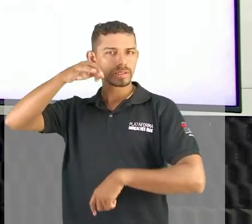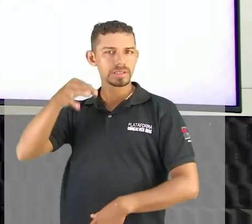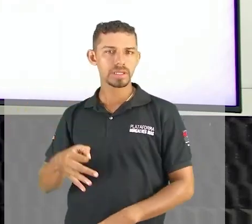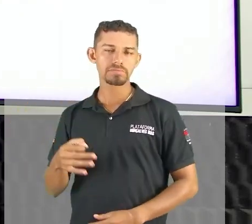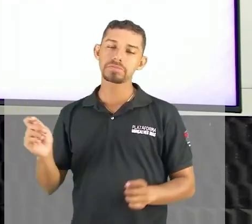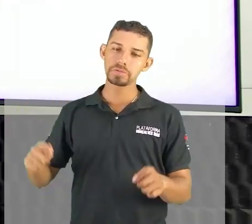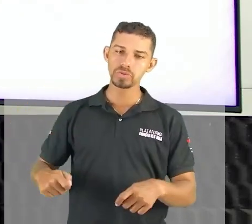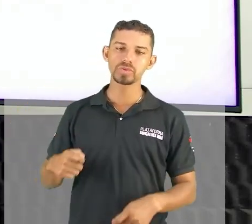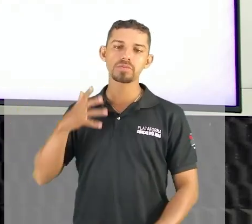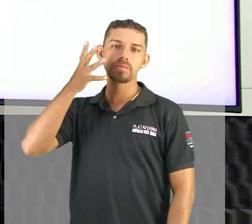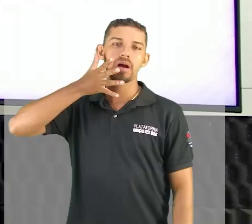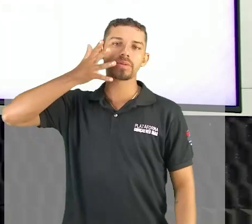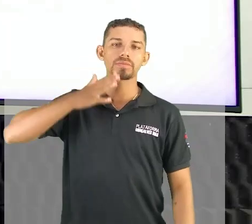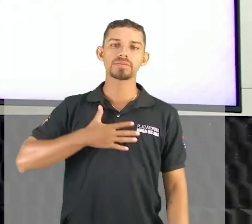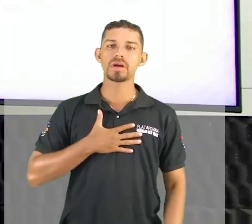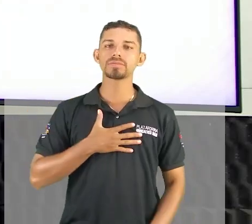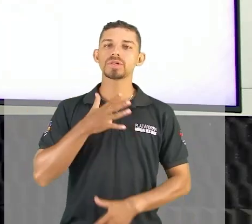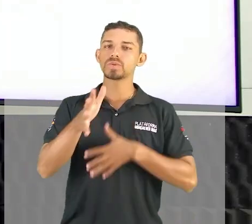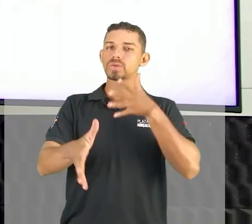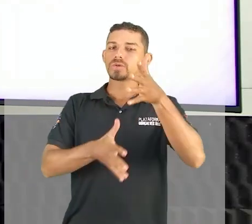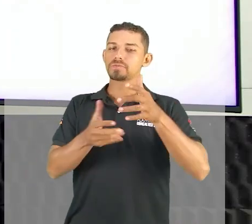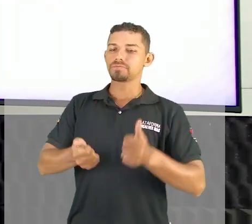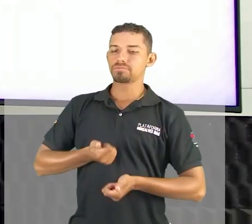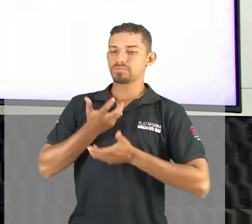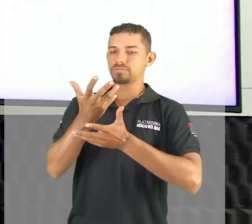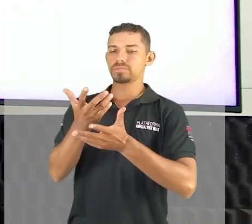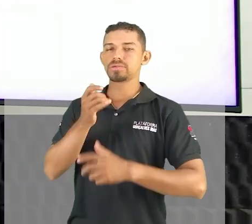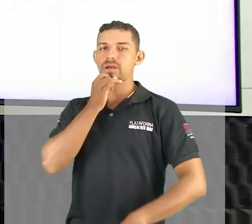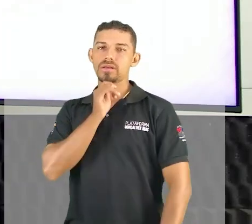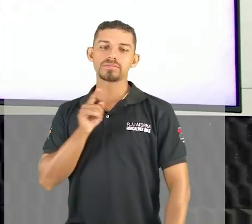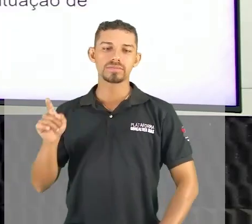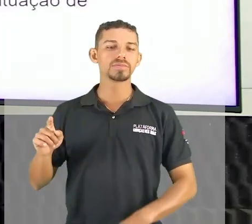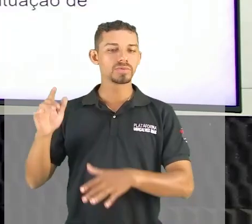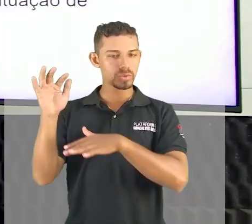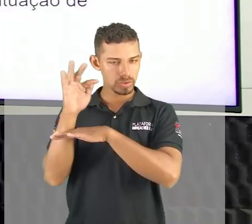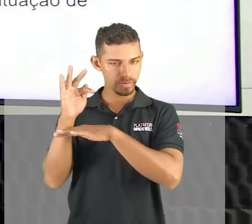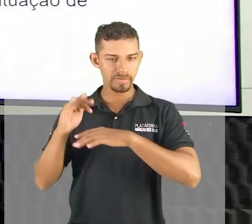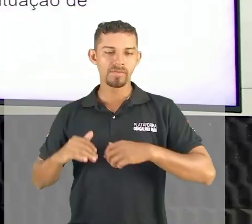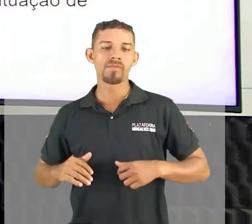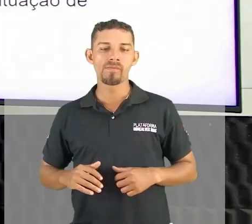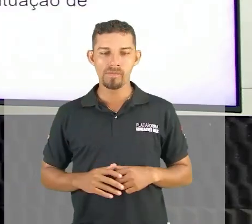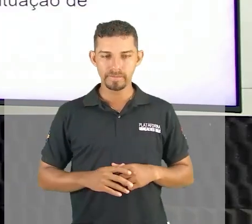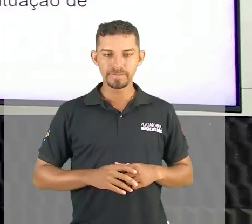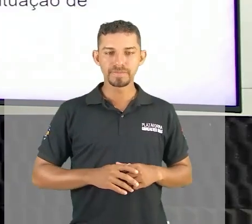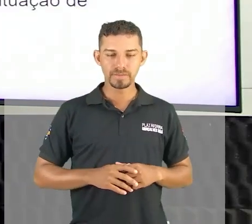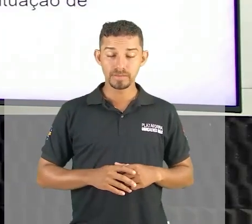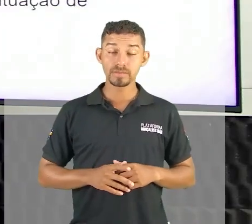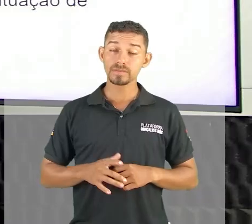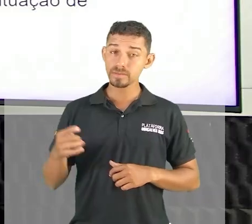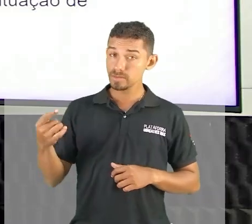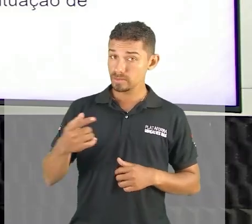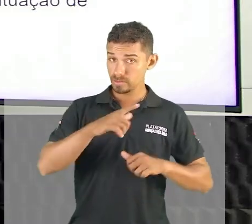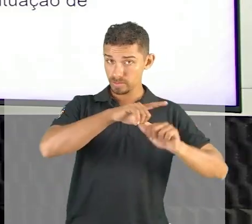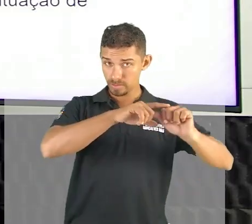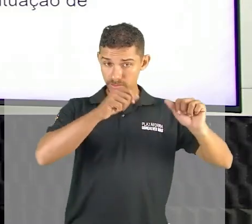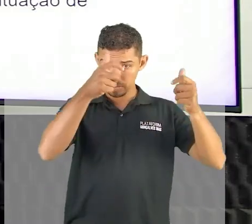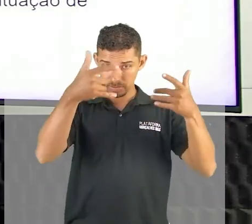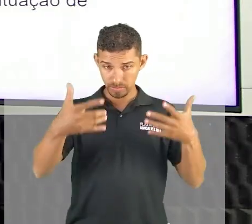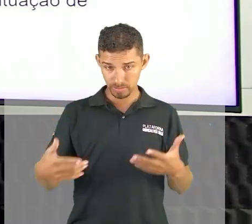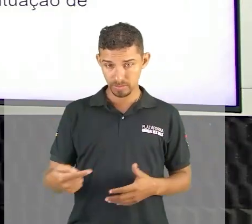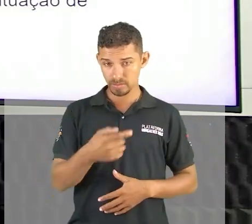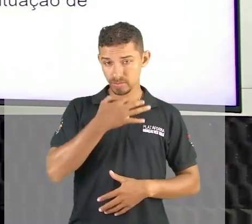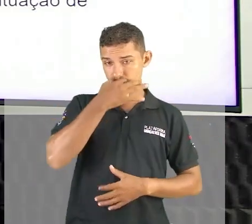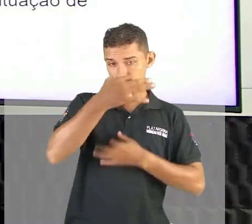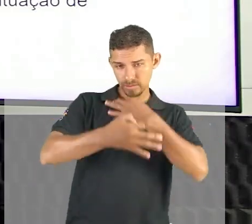é propício para esse tipo dessa linguagem eh mais rebuscada né Nesse artigo de opinião ao fazer o